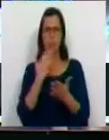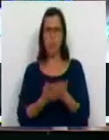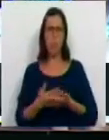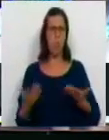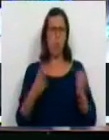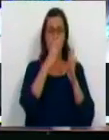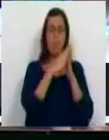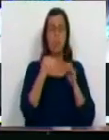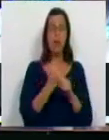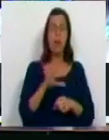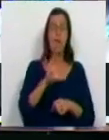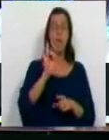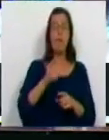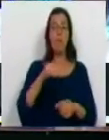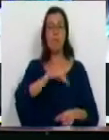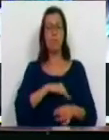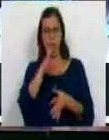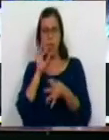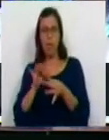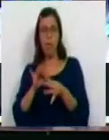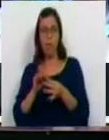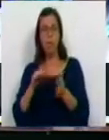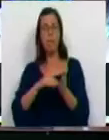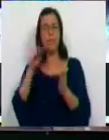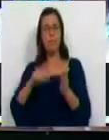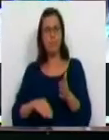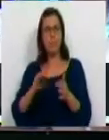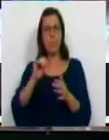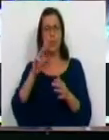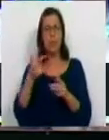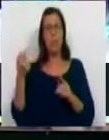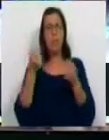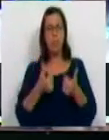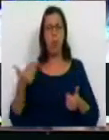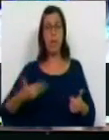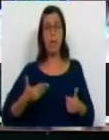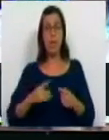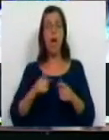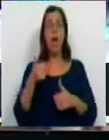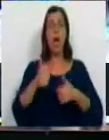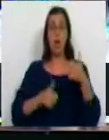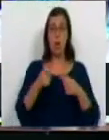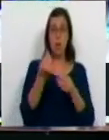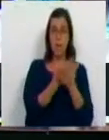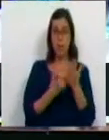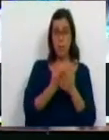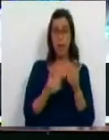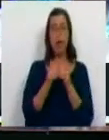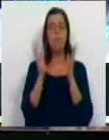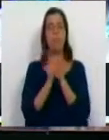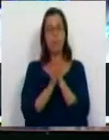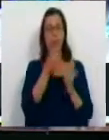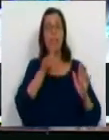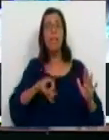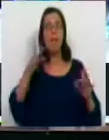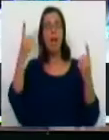completo o modelo de trabalho para um modelo de salários baixos, subcontratação e poucos direitos. Em nome da concorrência de mercado, todas as